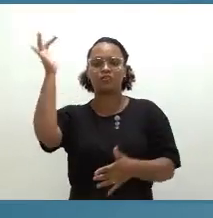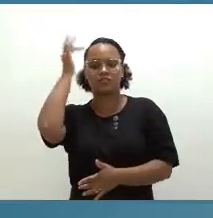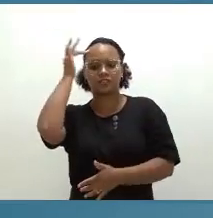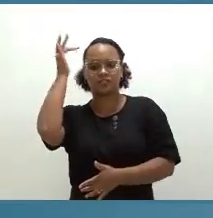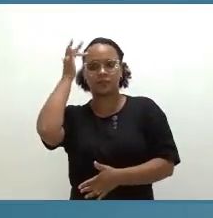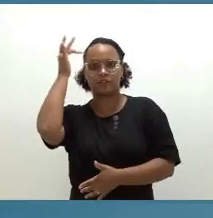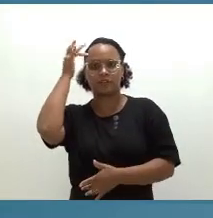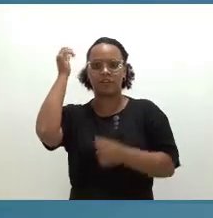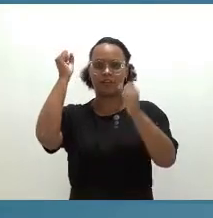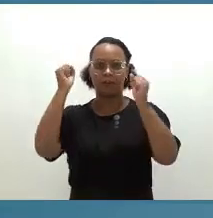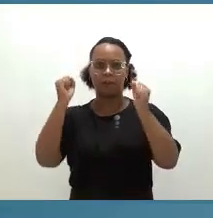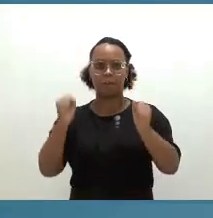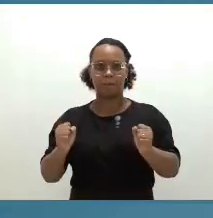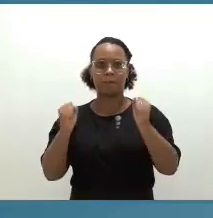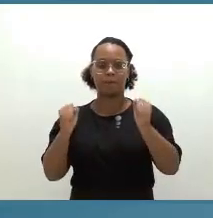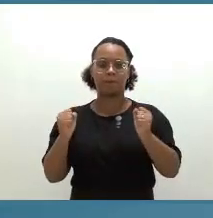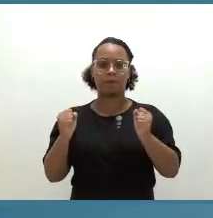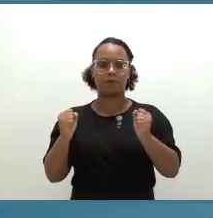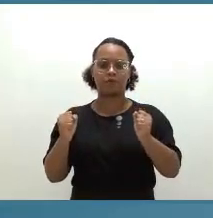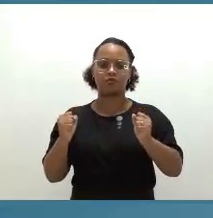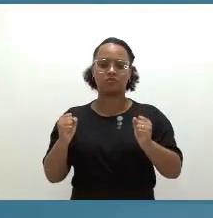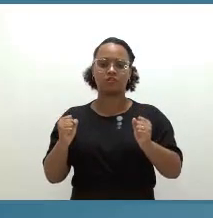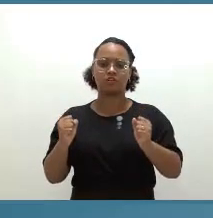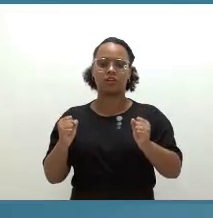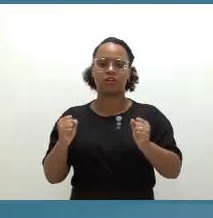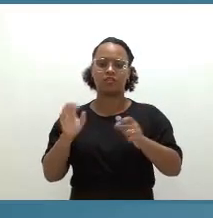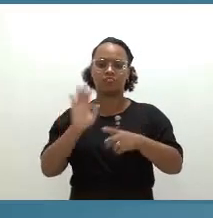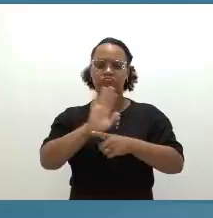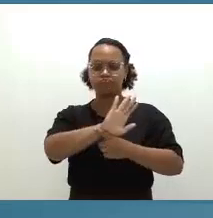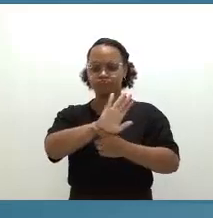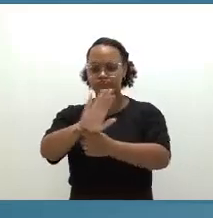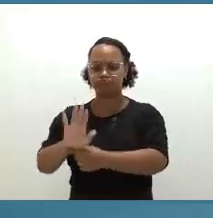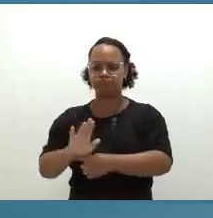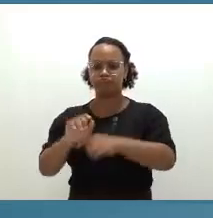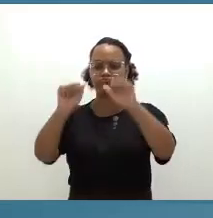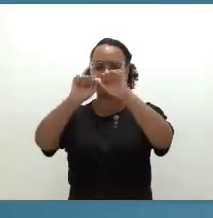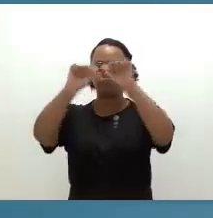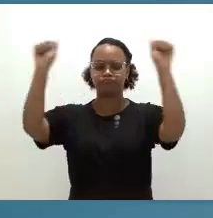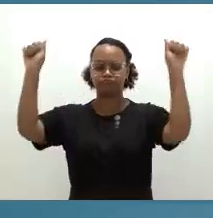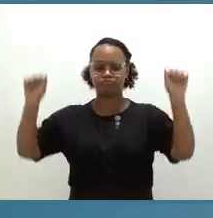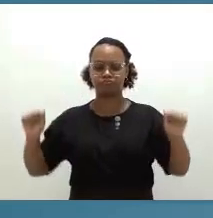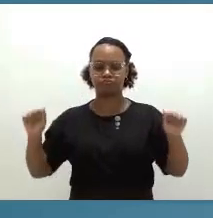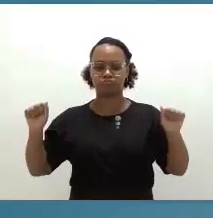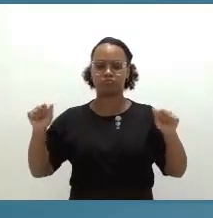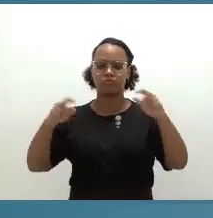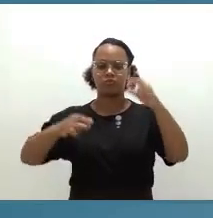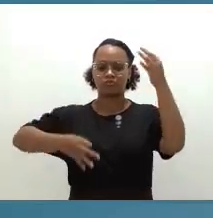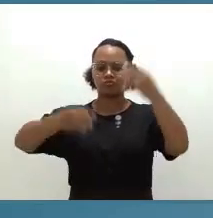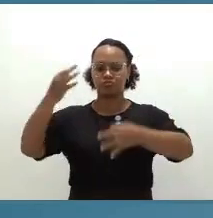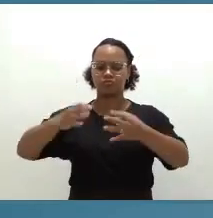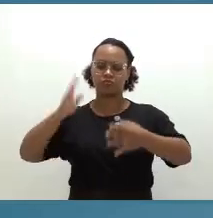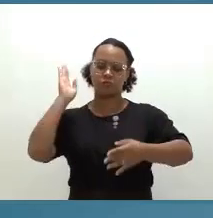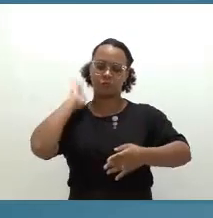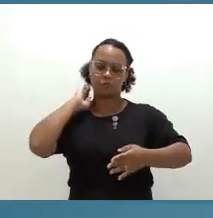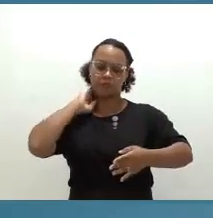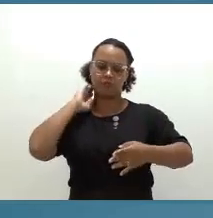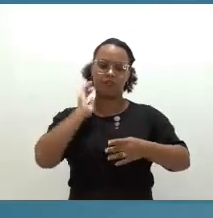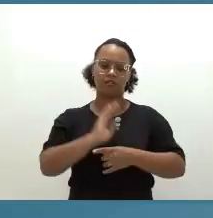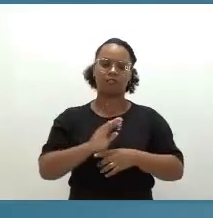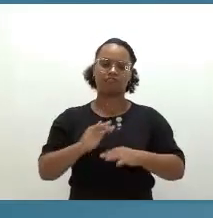possa realmente levar esse tribunal sempre até onde todos levaram. Muito